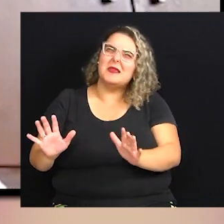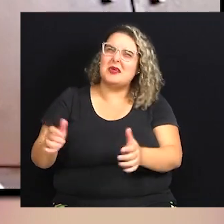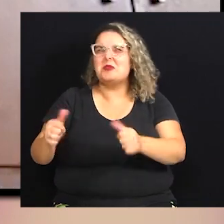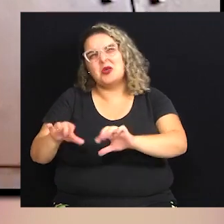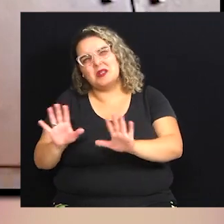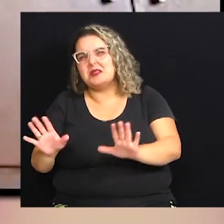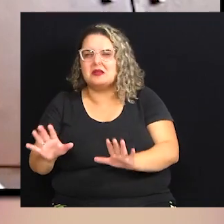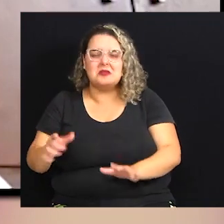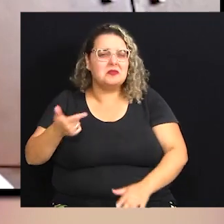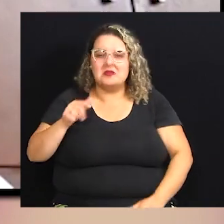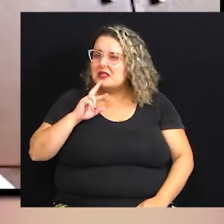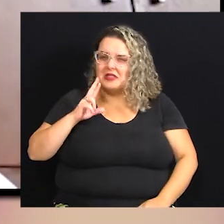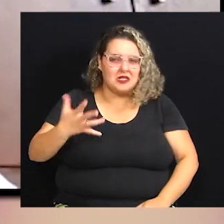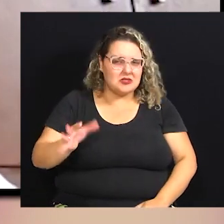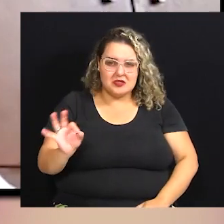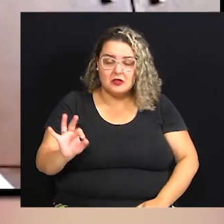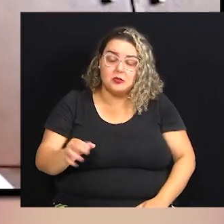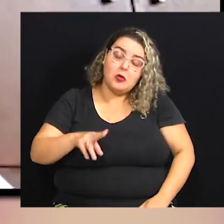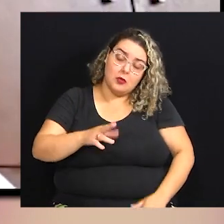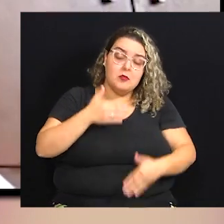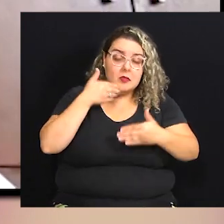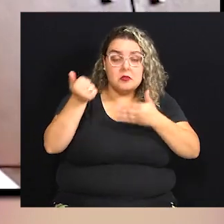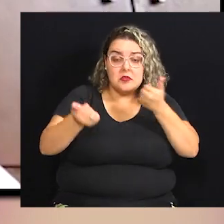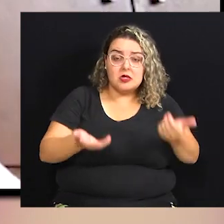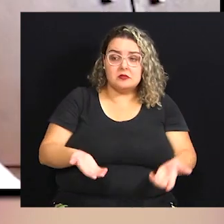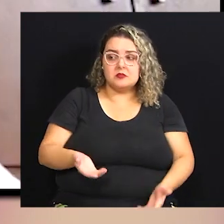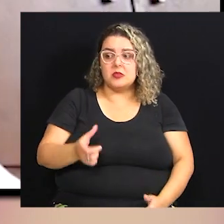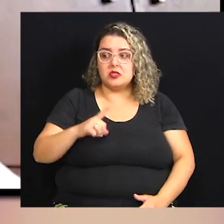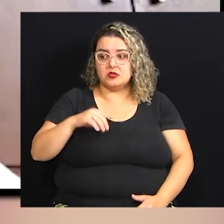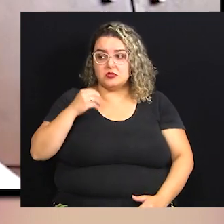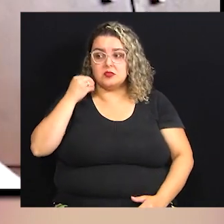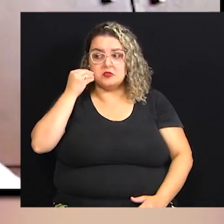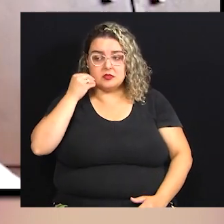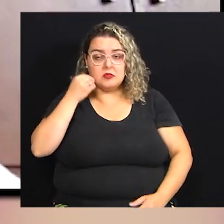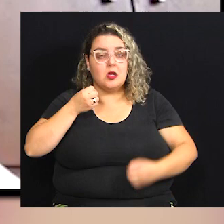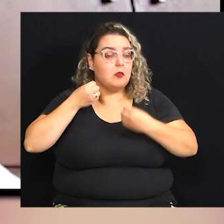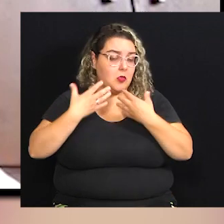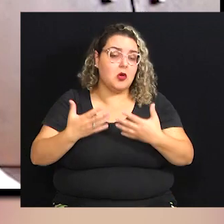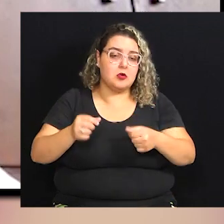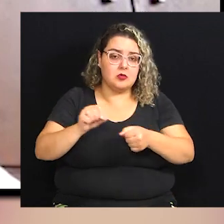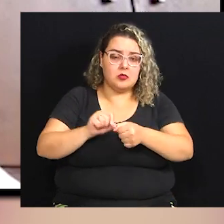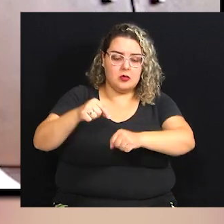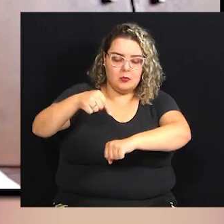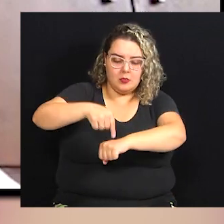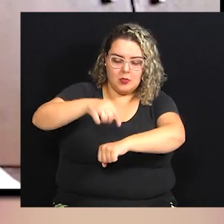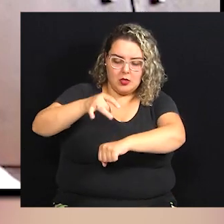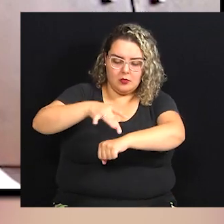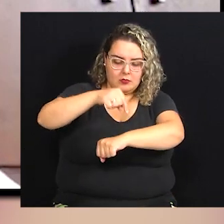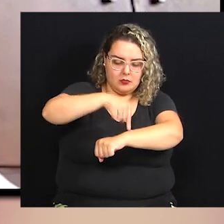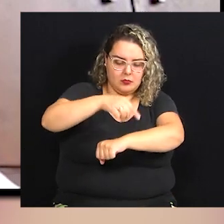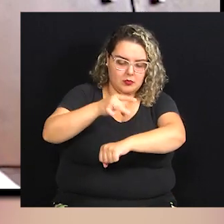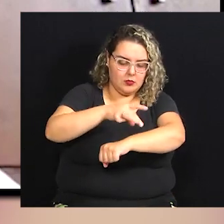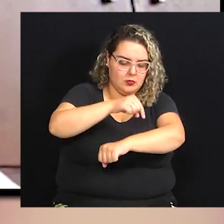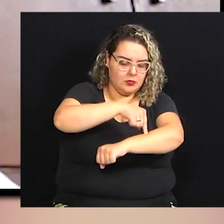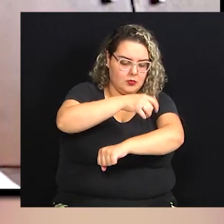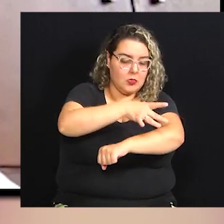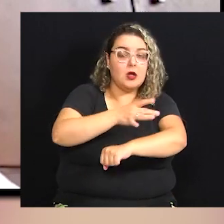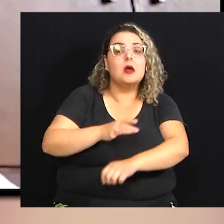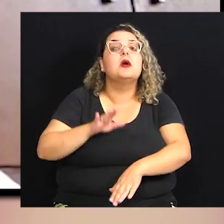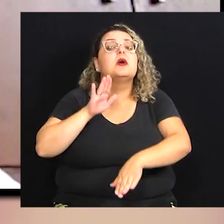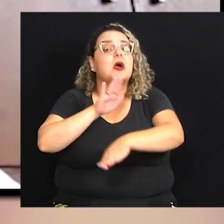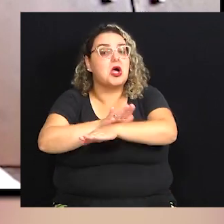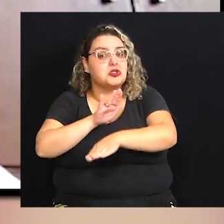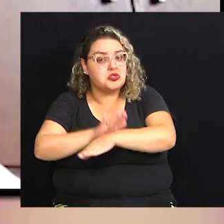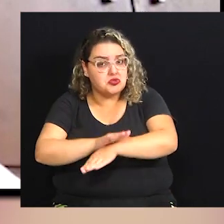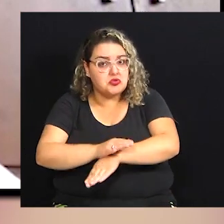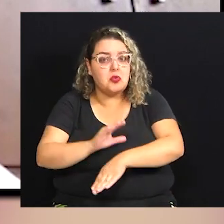tá? Normalmente ou não vai ter nenhuma resposta ou vai melhorar. Eu tive boas experiências com alguns pacientes que fizeram acupuntura, realmente